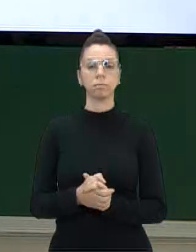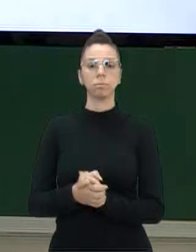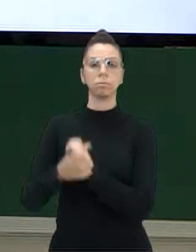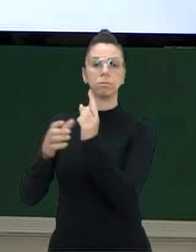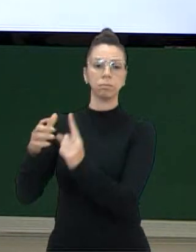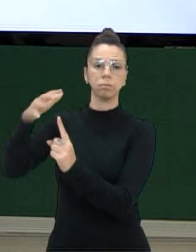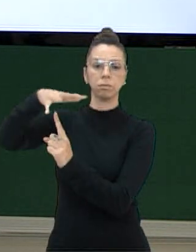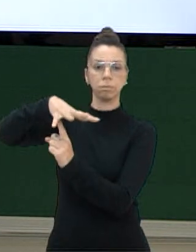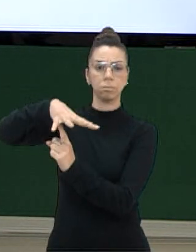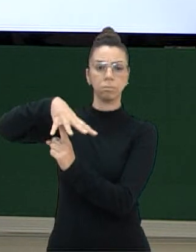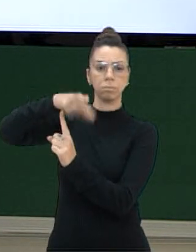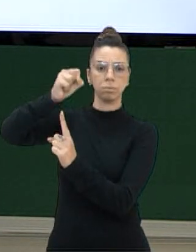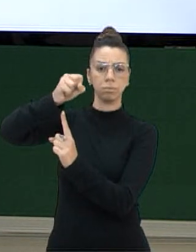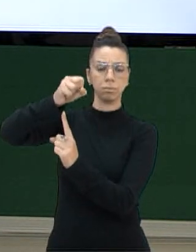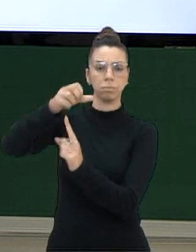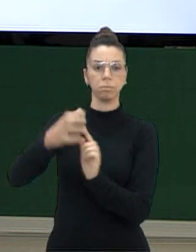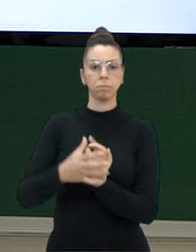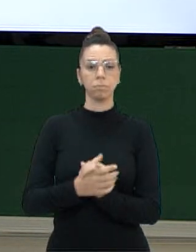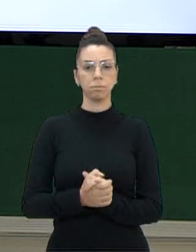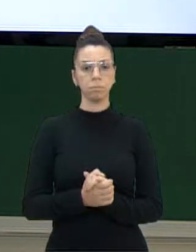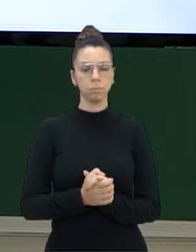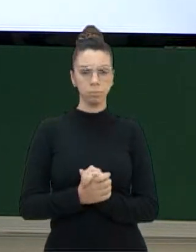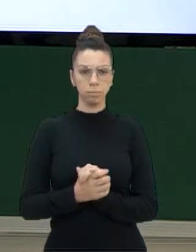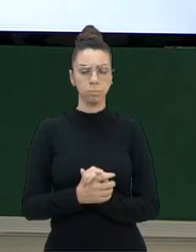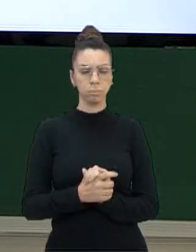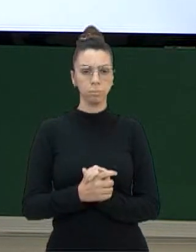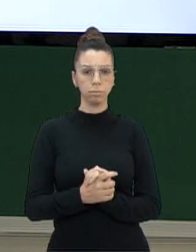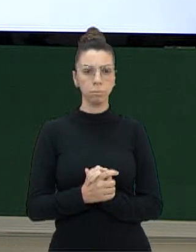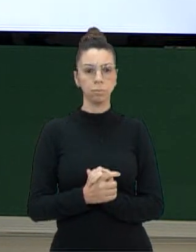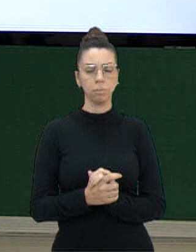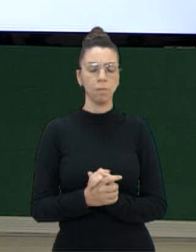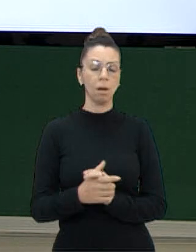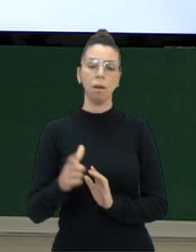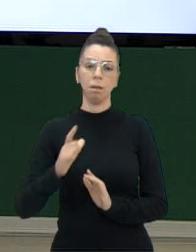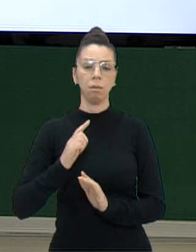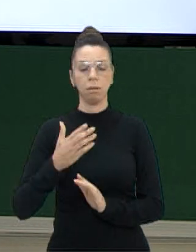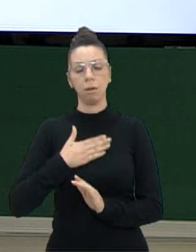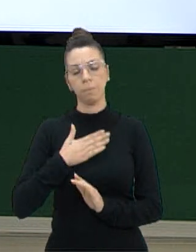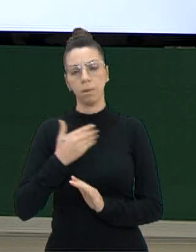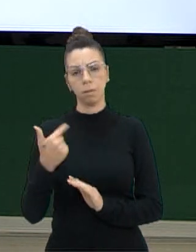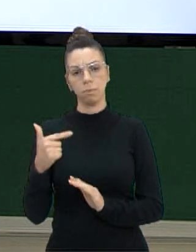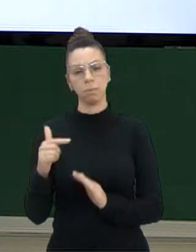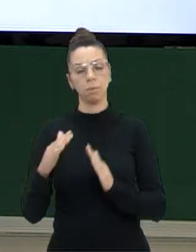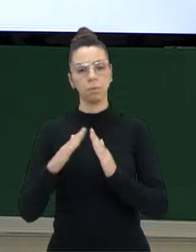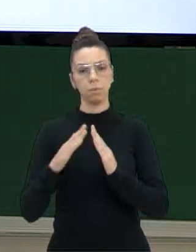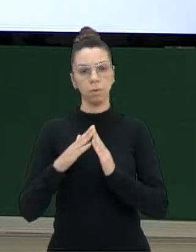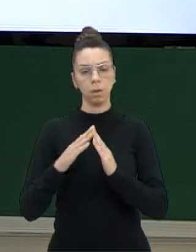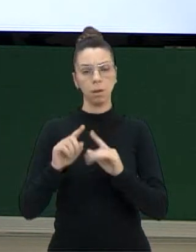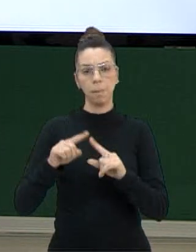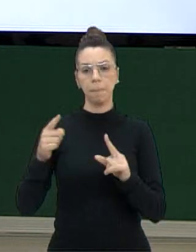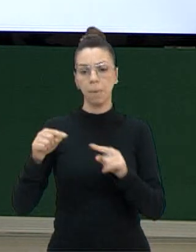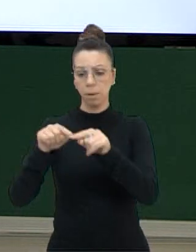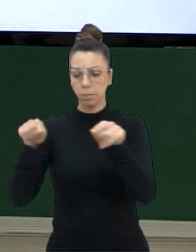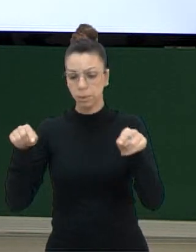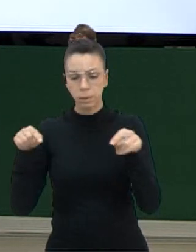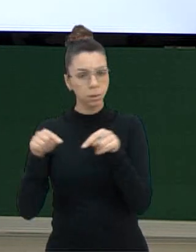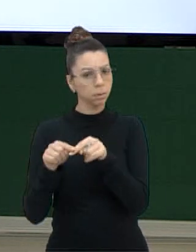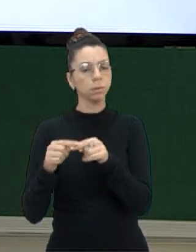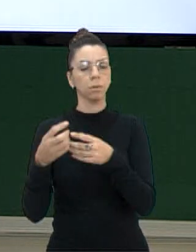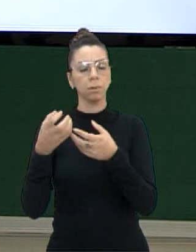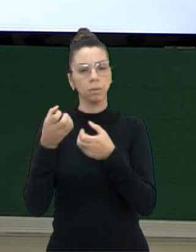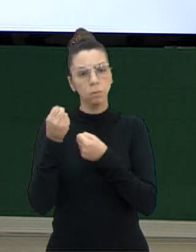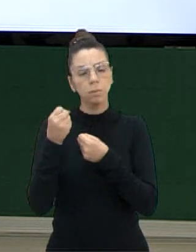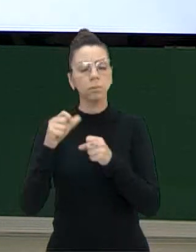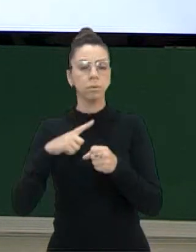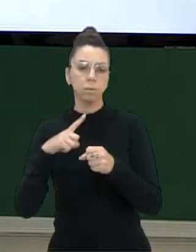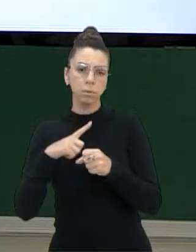não tem abajur. Sem problemas, a vezes teremos em la habitación, o quarto. Mas a palavrinha lâmpada